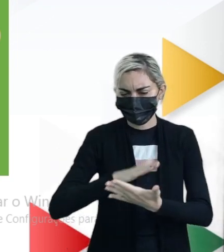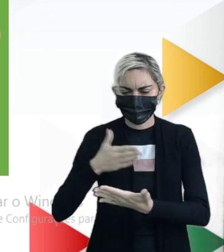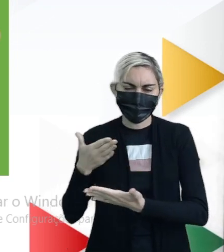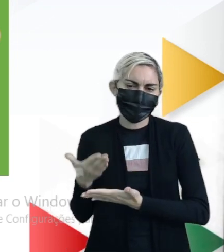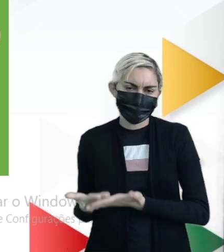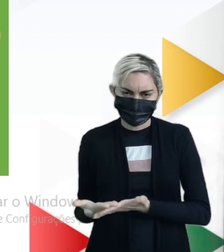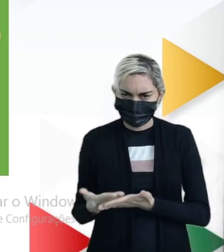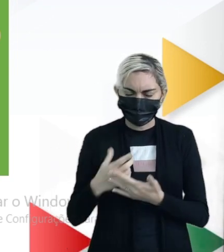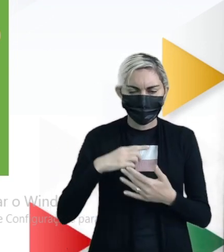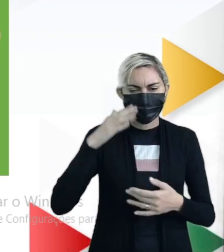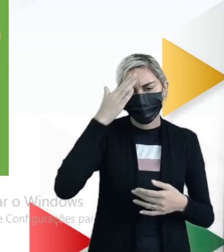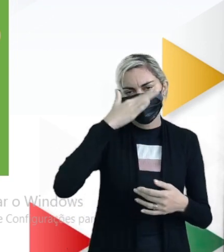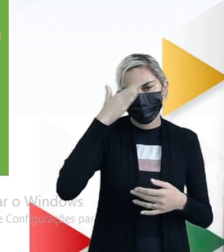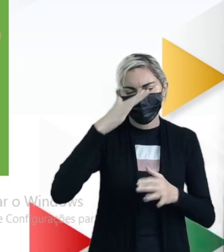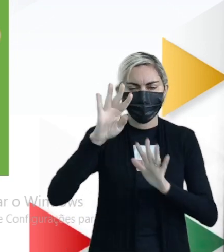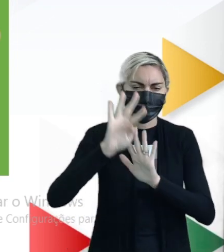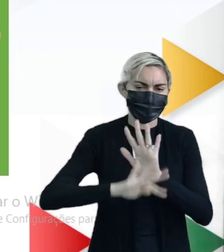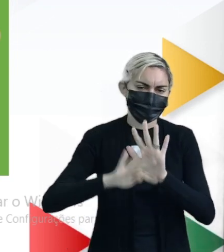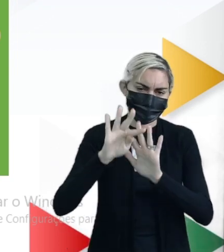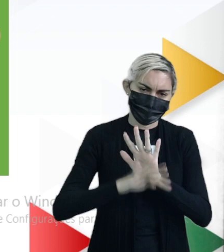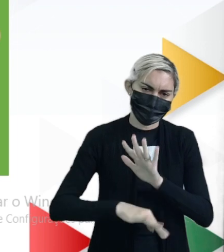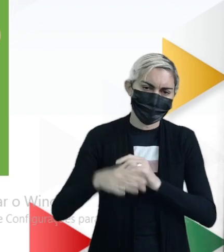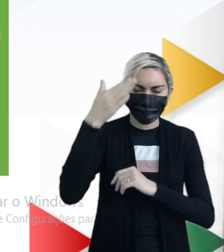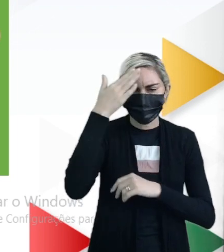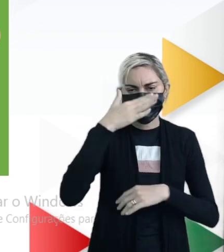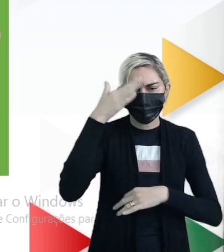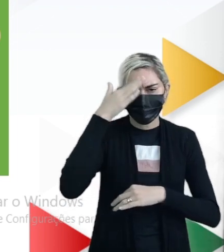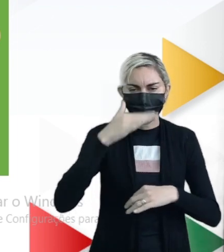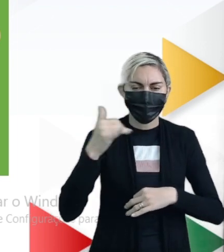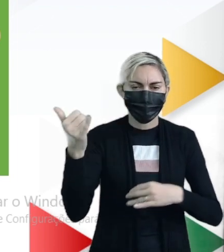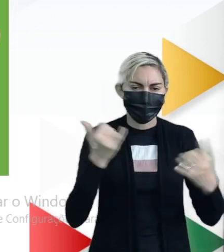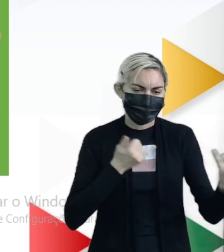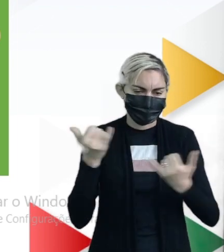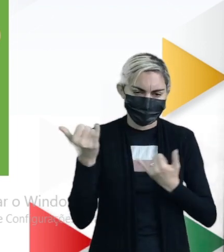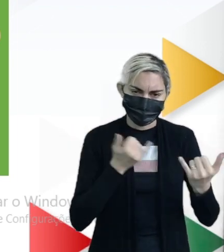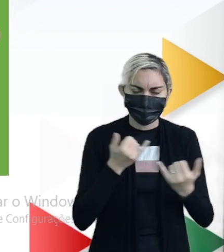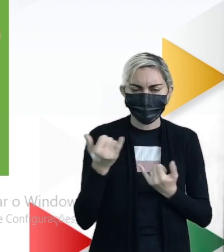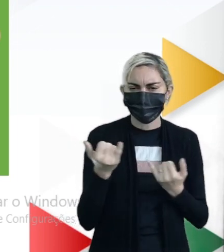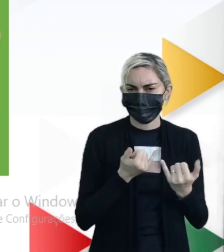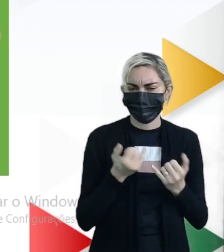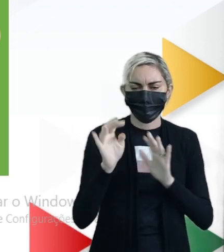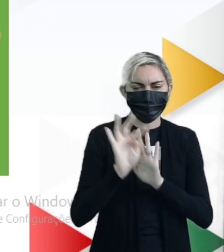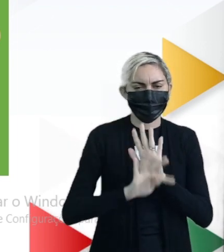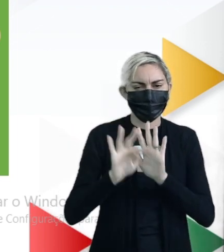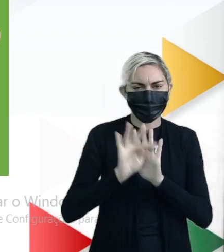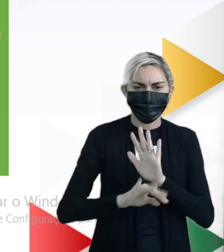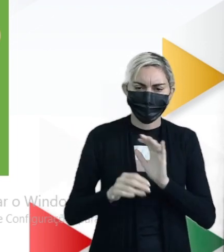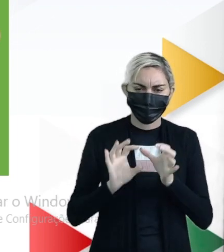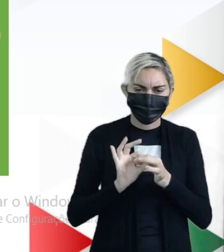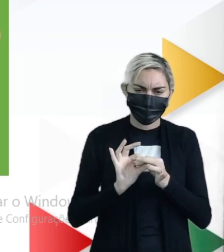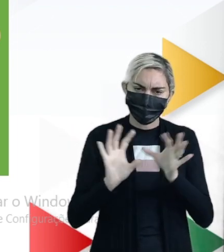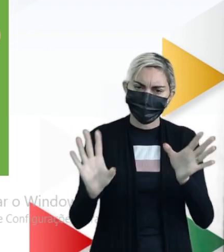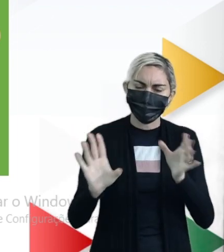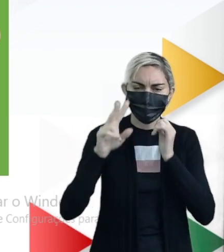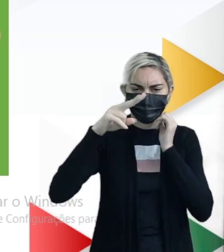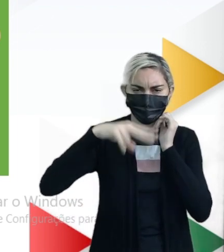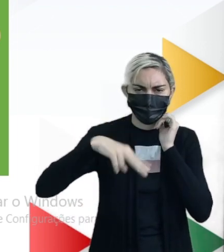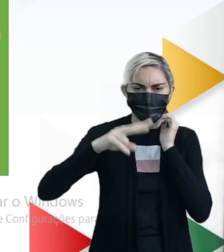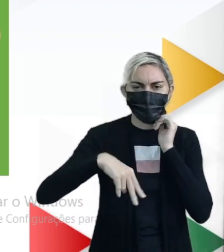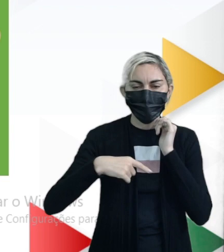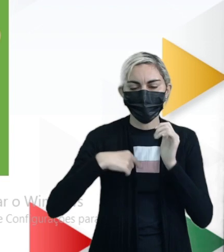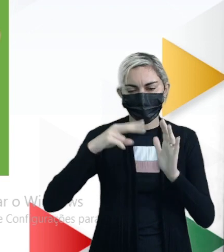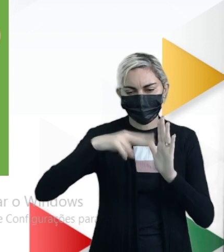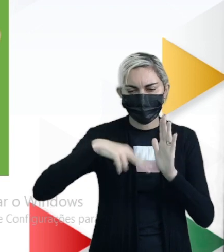interpretação e compreensão do texto. Entender as informações implícitas no texto permite ao leitor